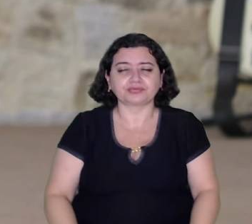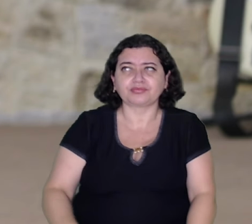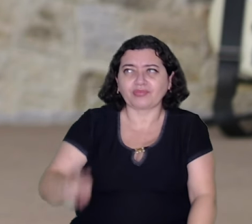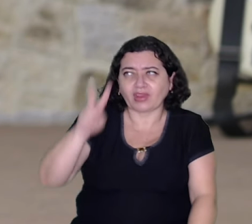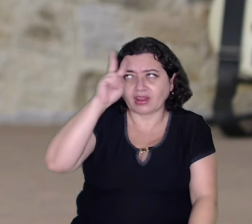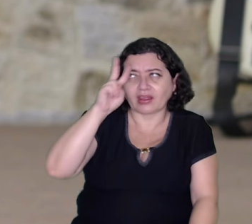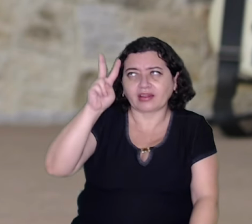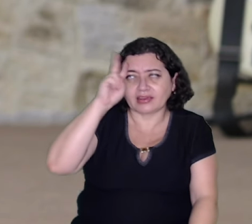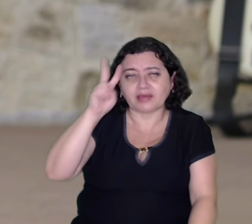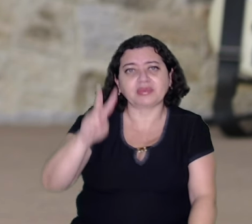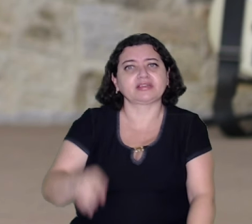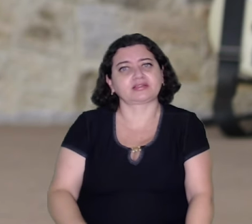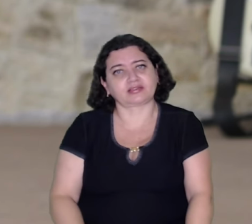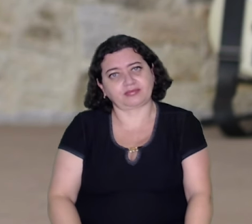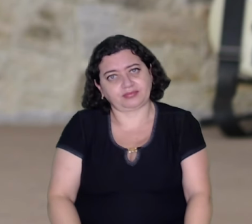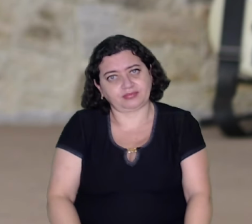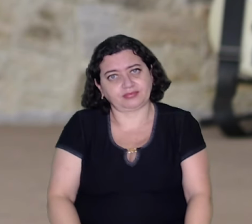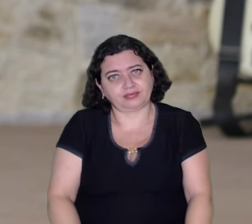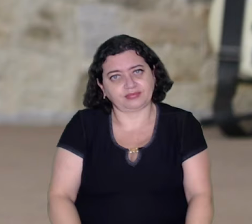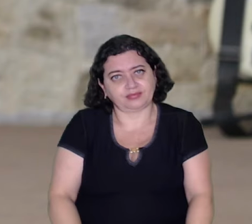lembrança.